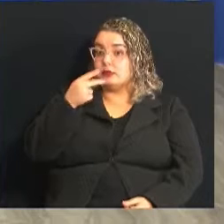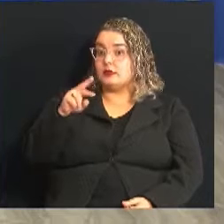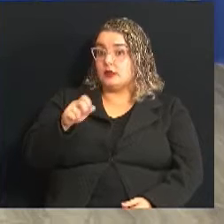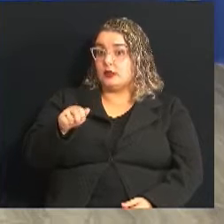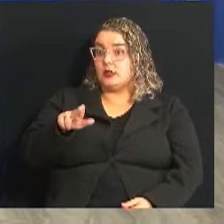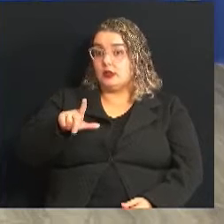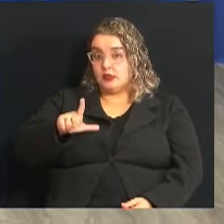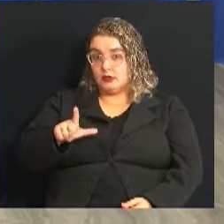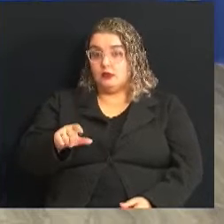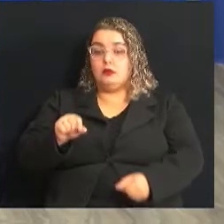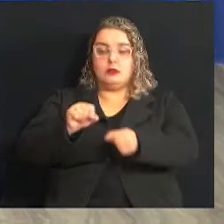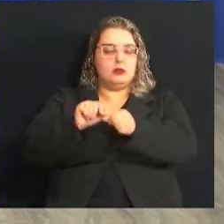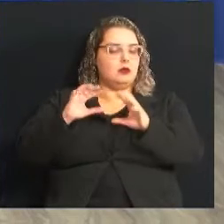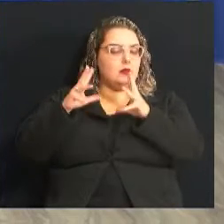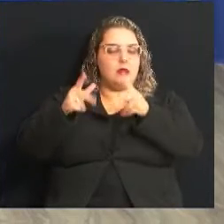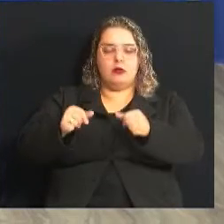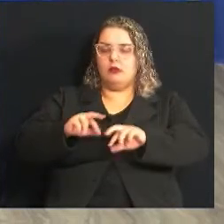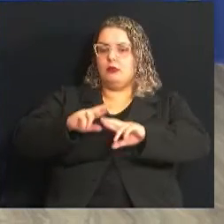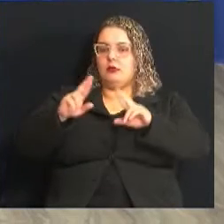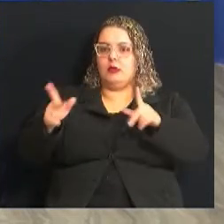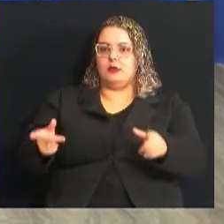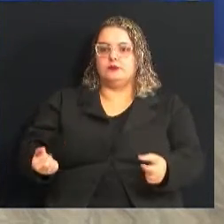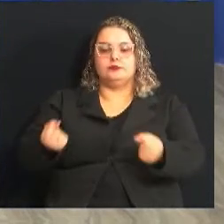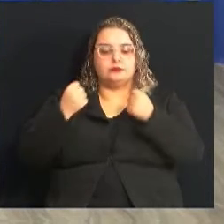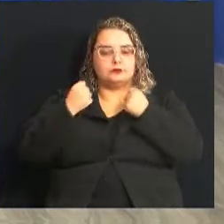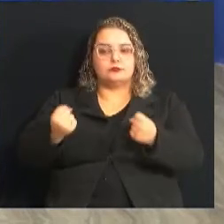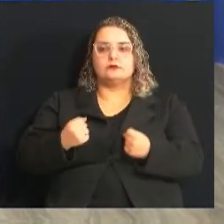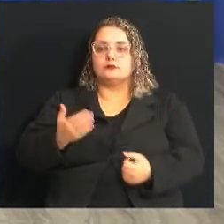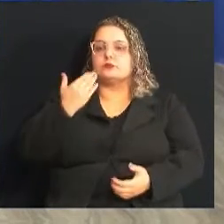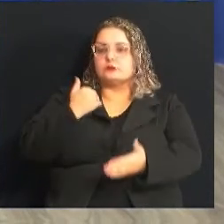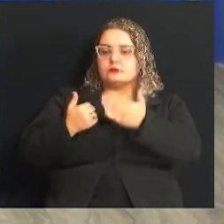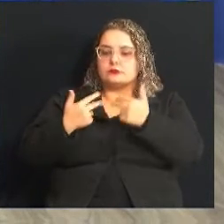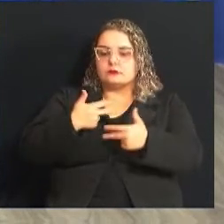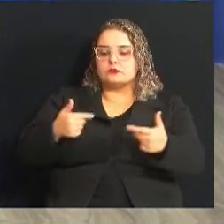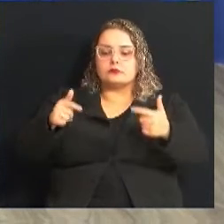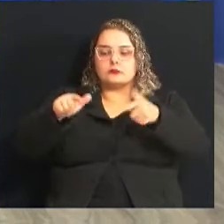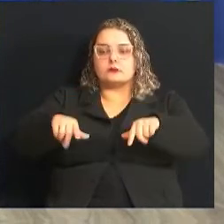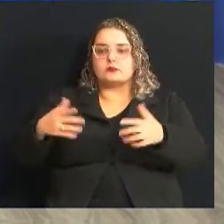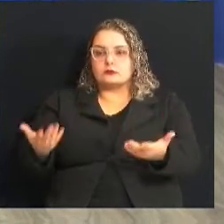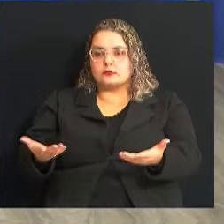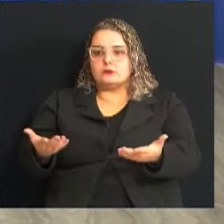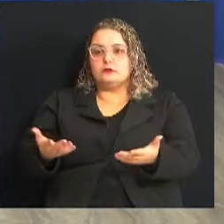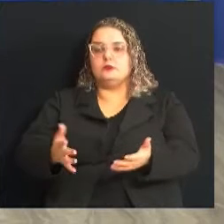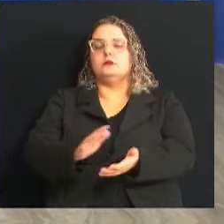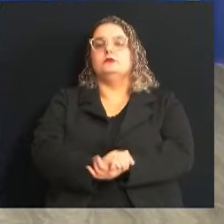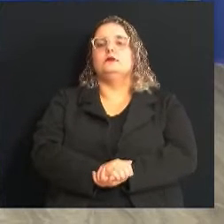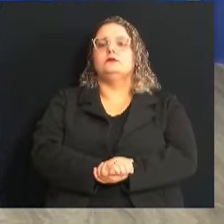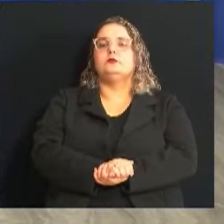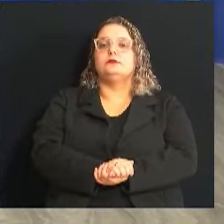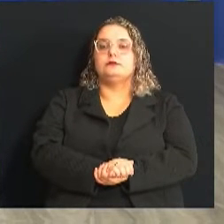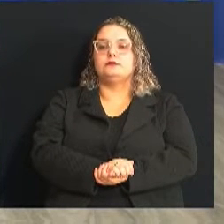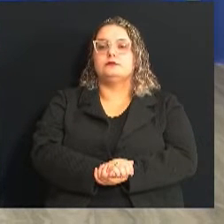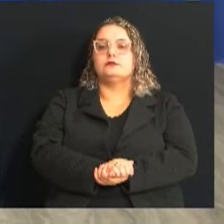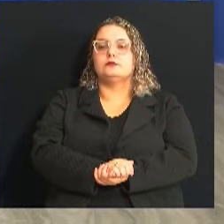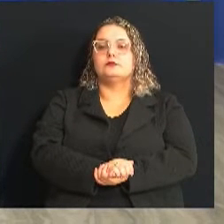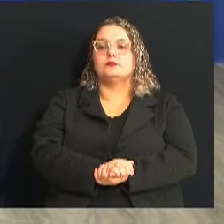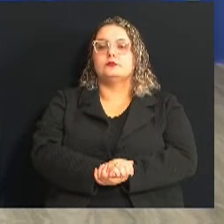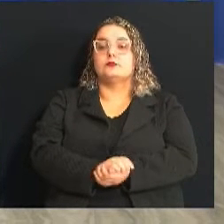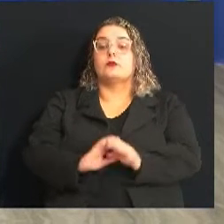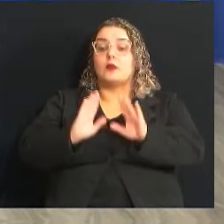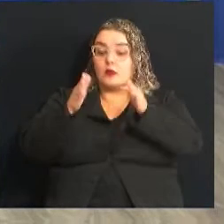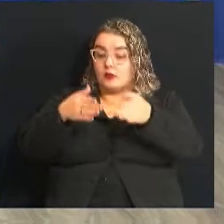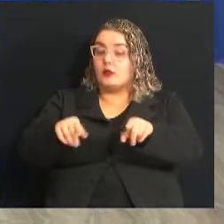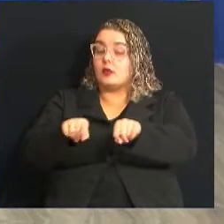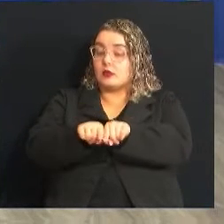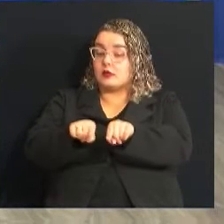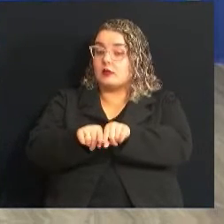a diferença, não é? Atividade física, o ambiente, alimentação, enfim, o foco também durante